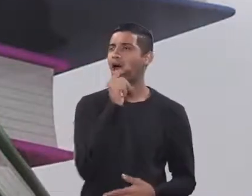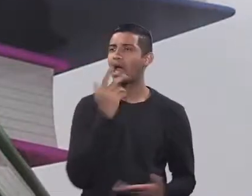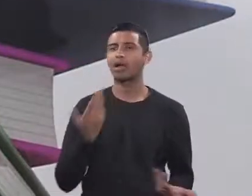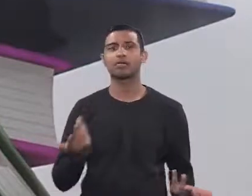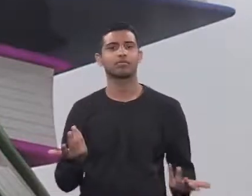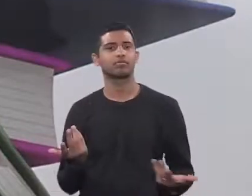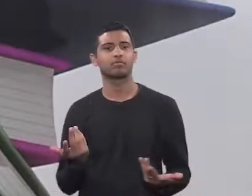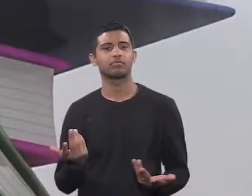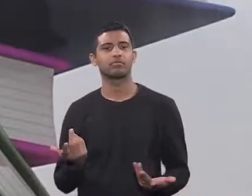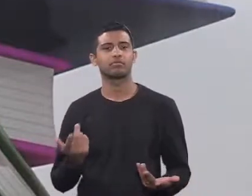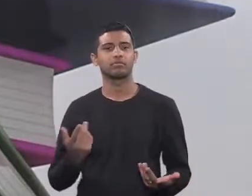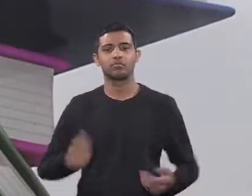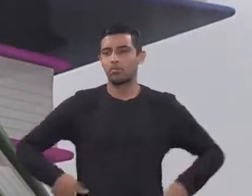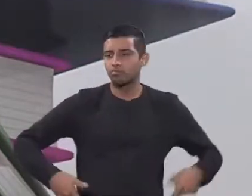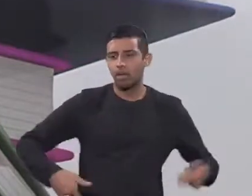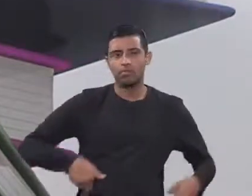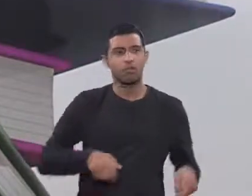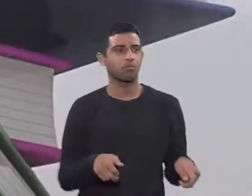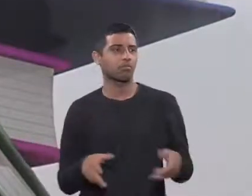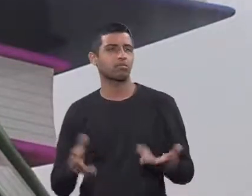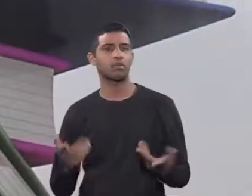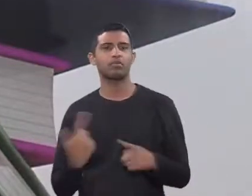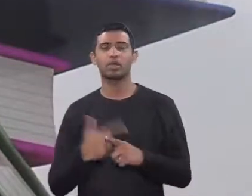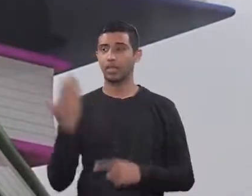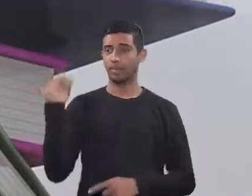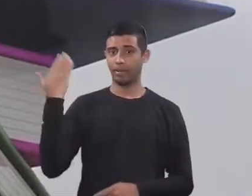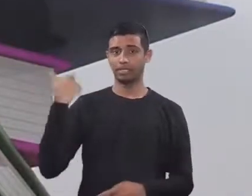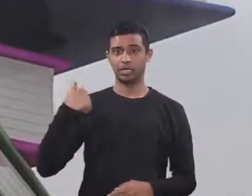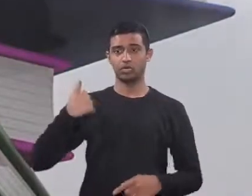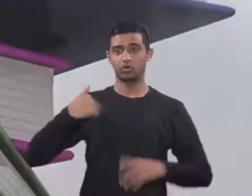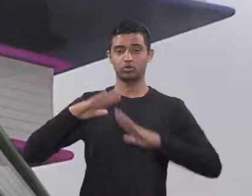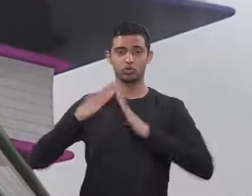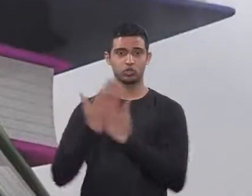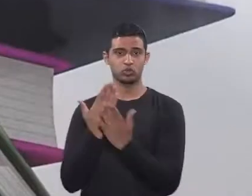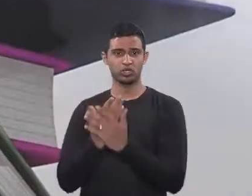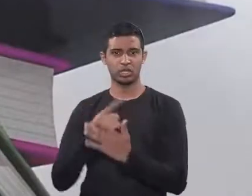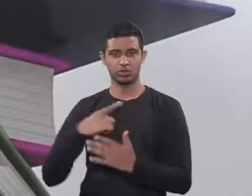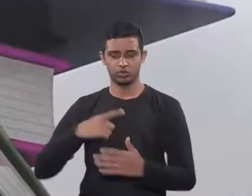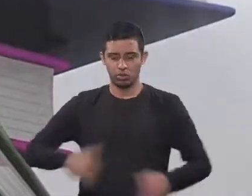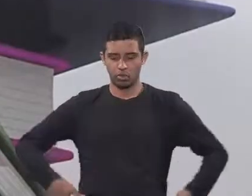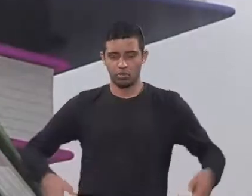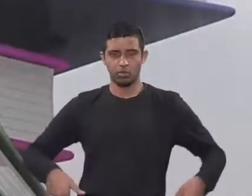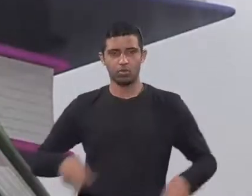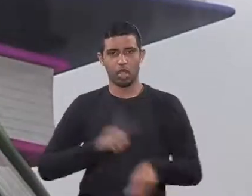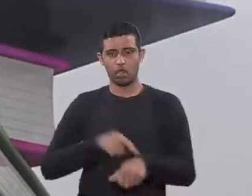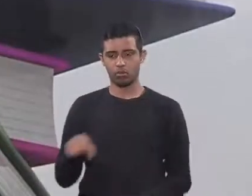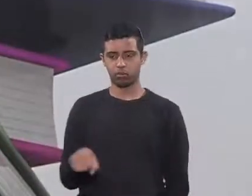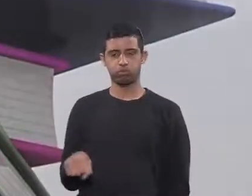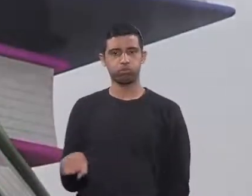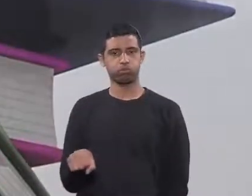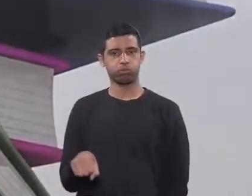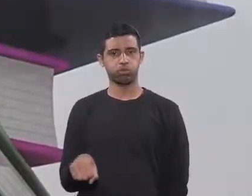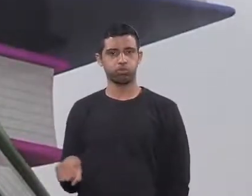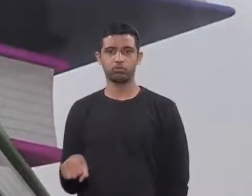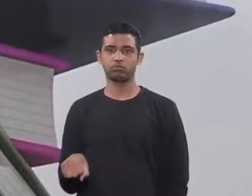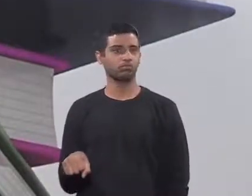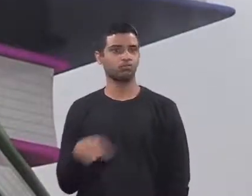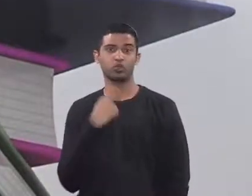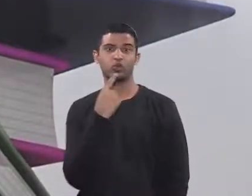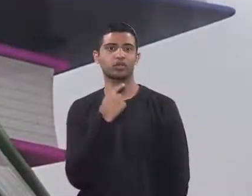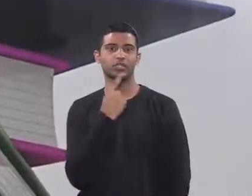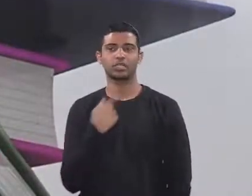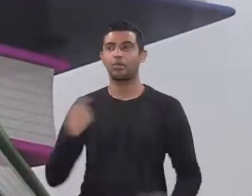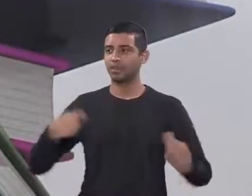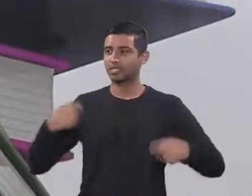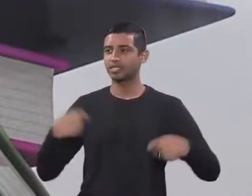água, para me locomover, porque na época que eu estudava, eu não tinha uma cadeira motorizada, então eu precisava de ajuda para